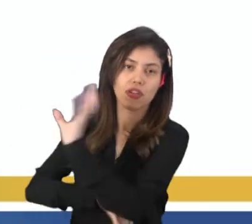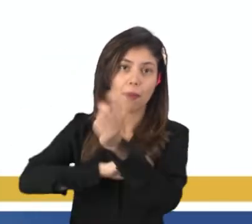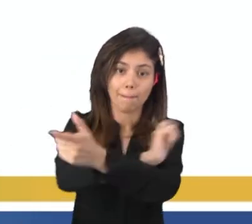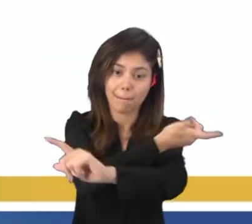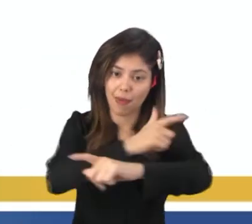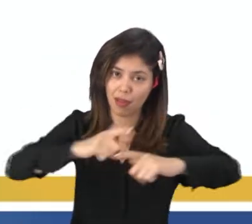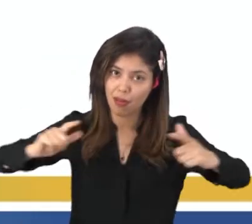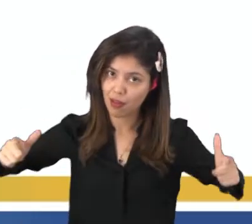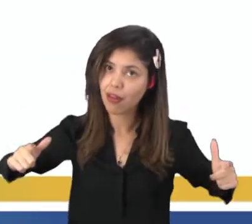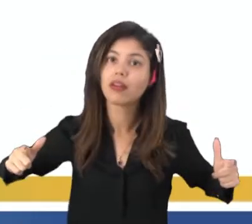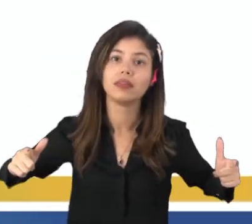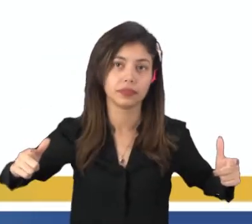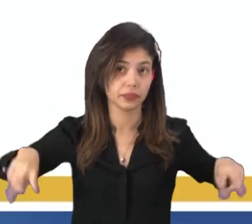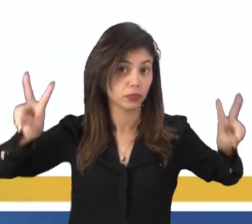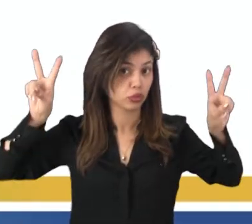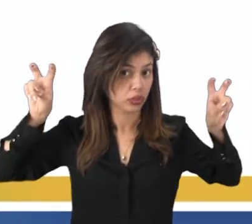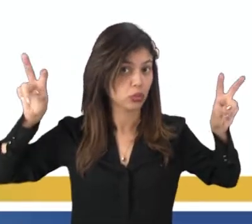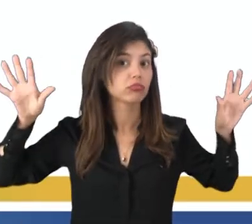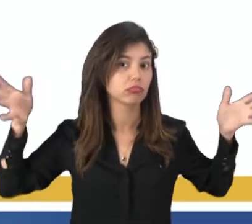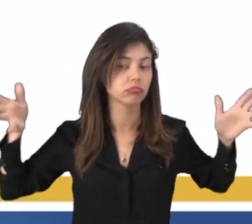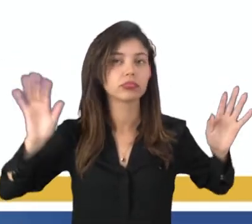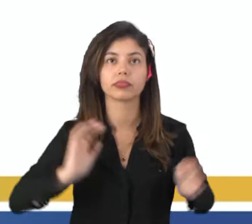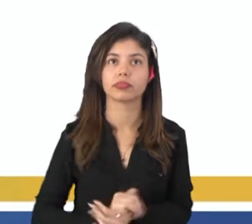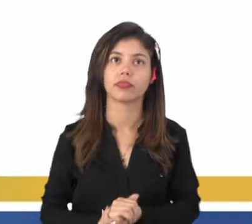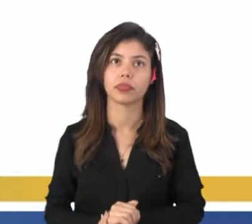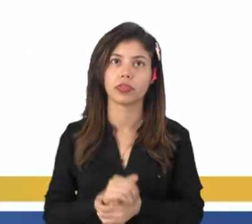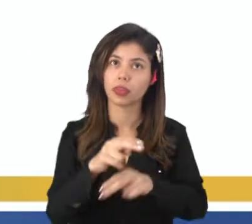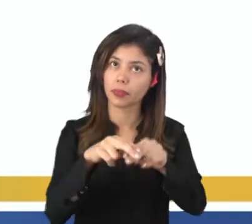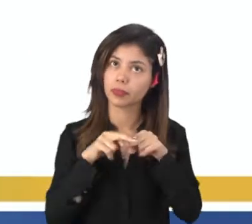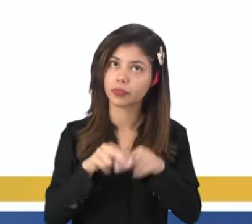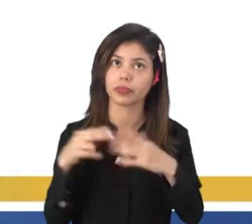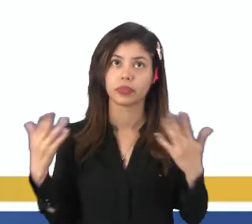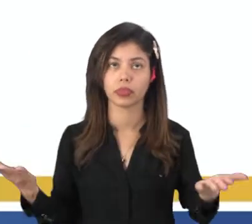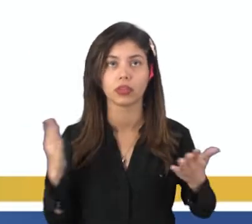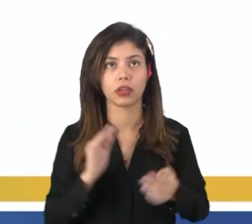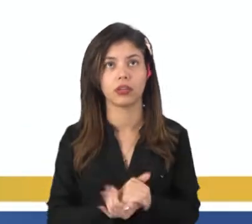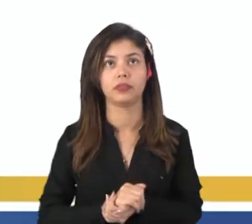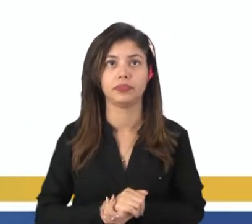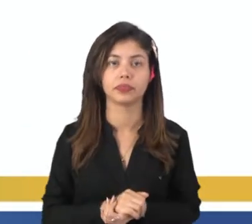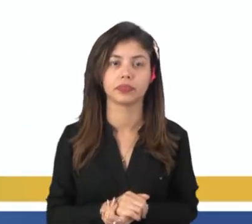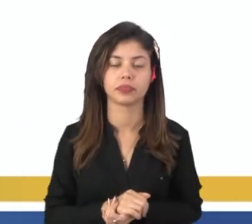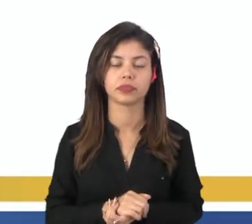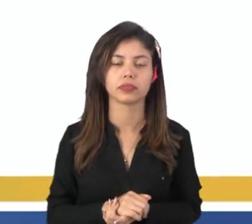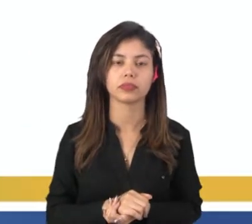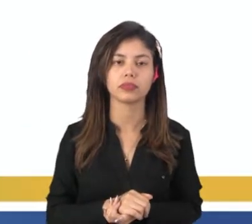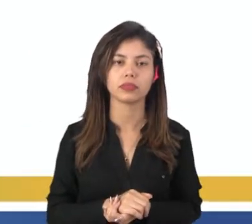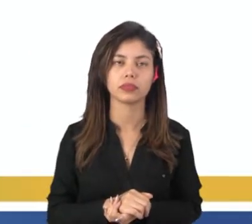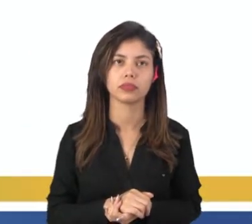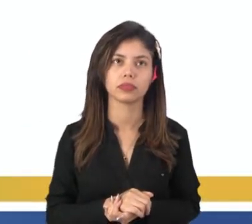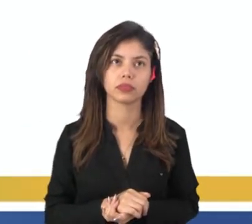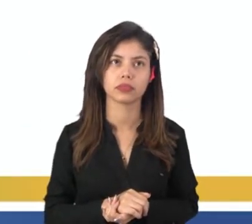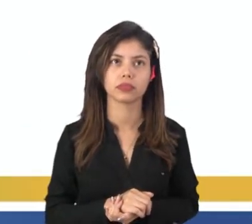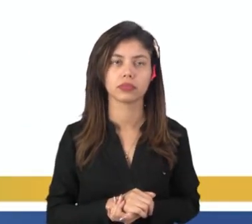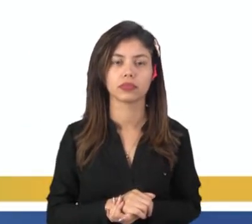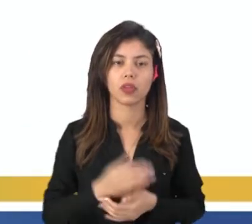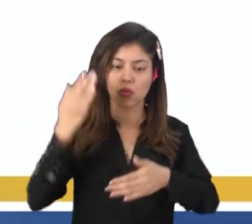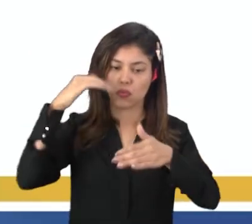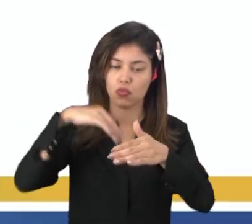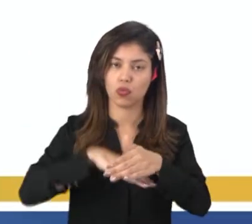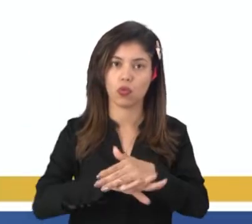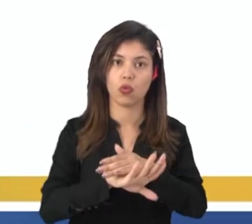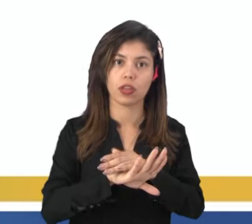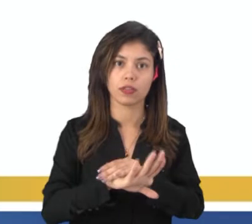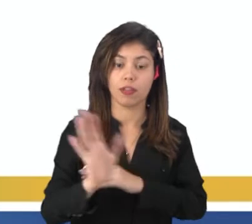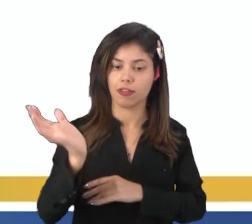esse título, maior floresta tropical do mundo, tá? E por ela ser a maior floresta tropical do mundo, ela, né, ela guarda ali